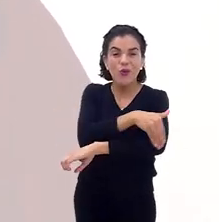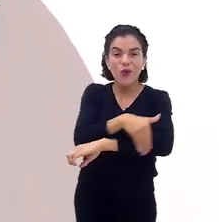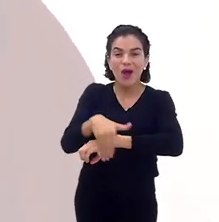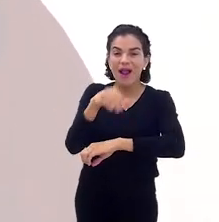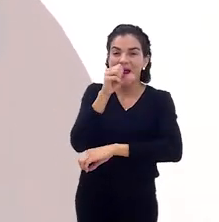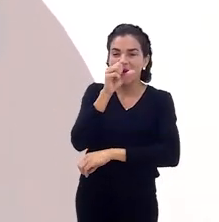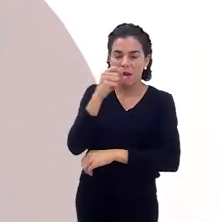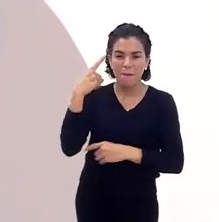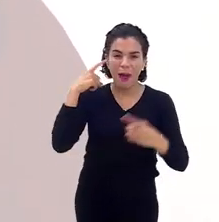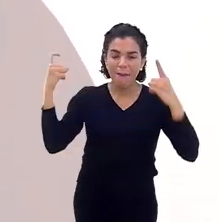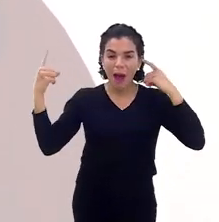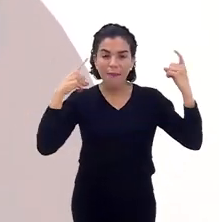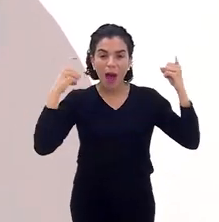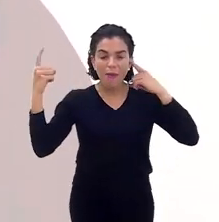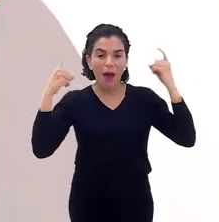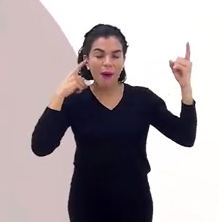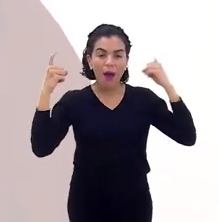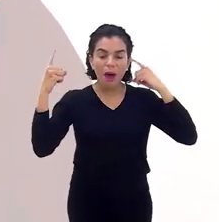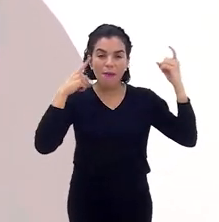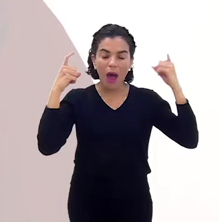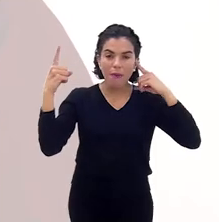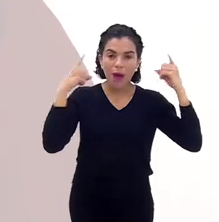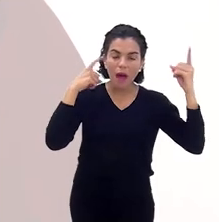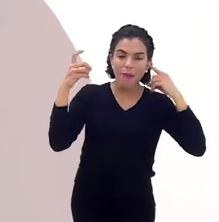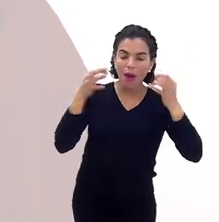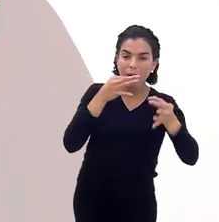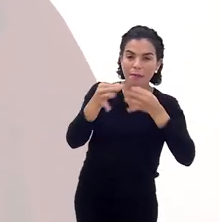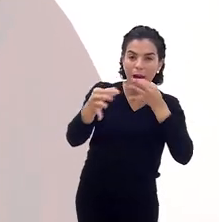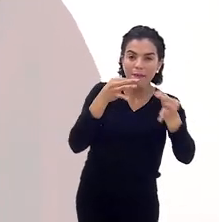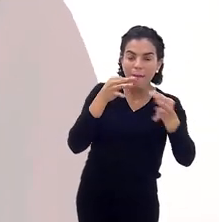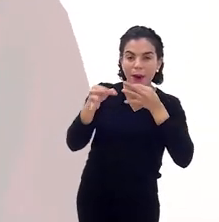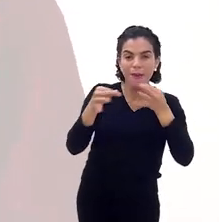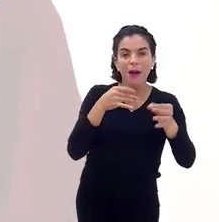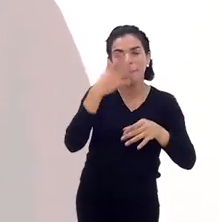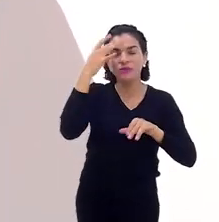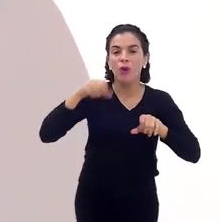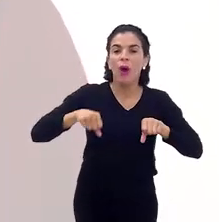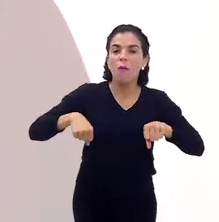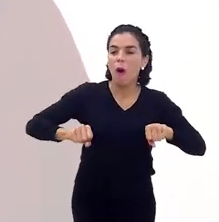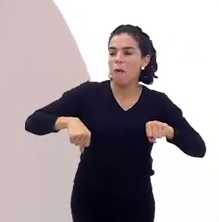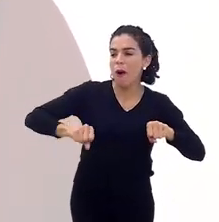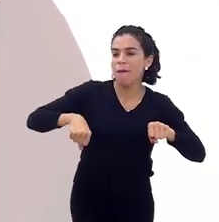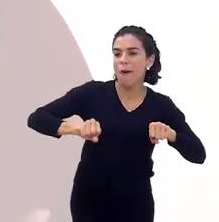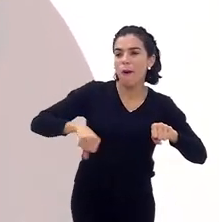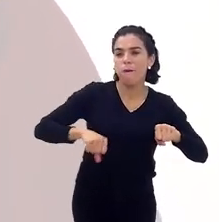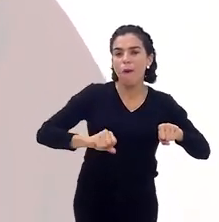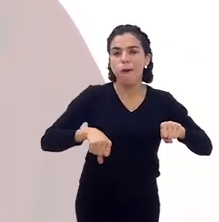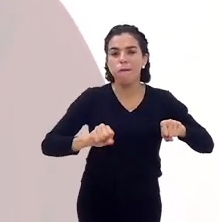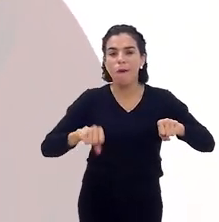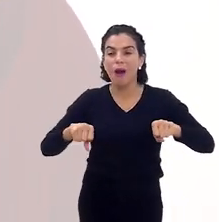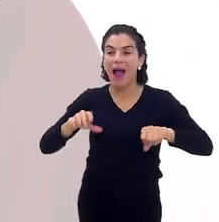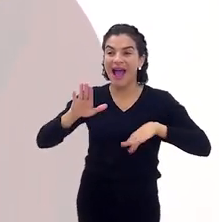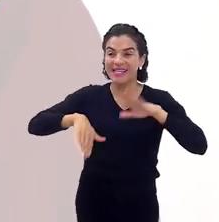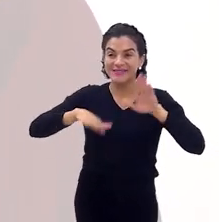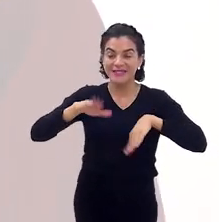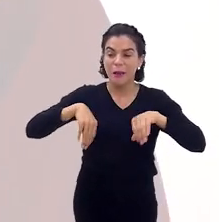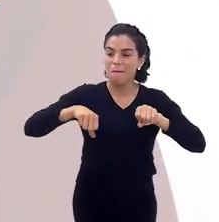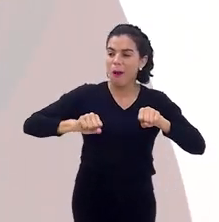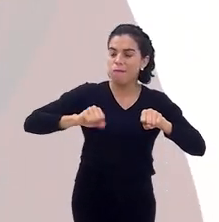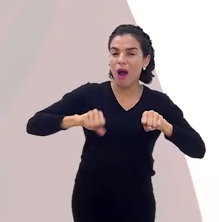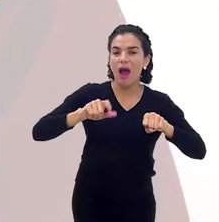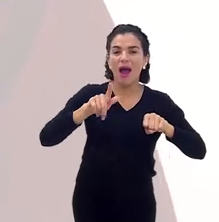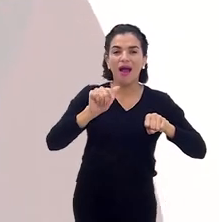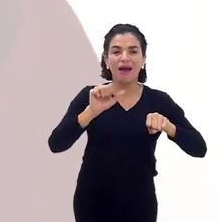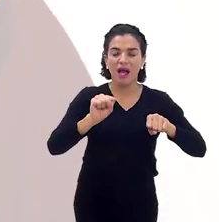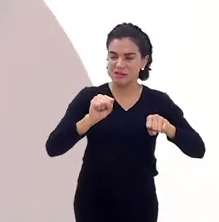das Laranjeiras, que tem um barulho, mas ali é impressionante. A gente percebe, assim, de entregadores, sabe? Assim, uma vez foi uma pessoa